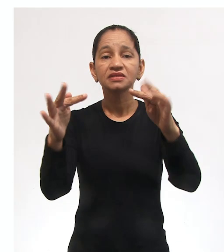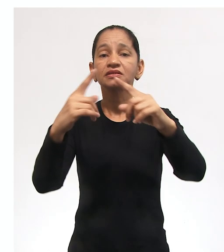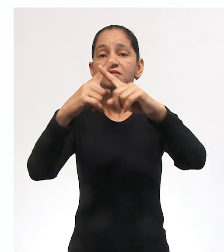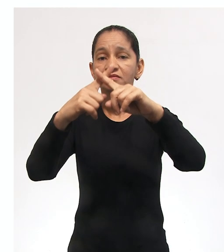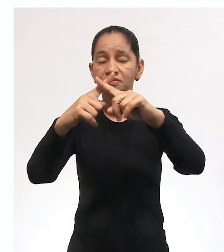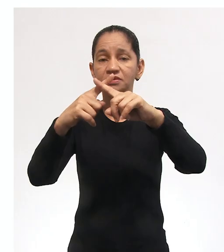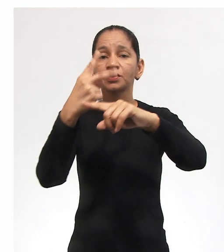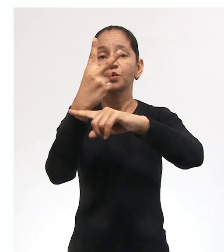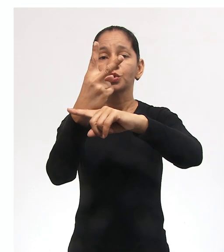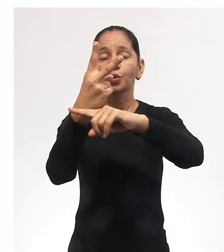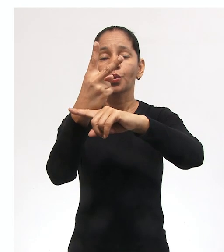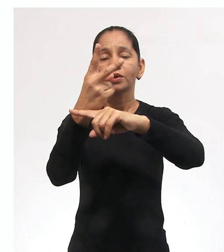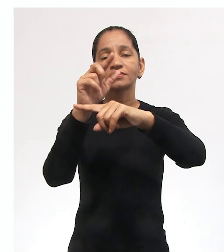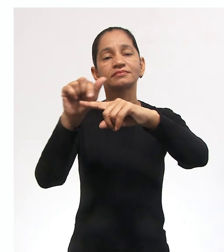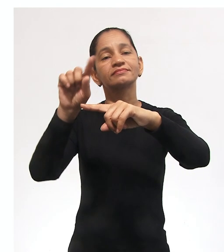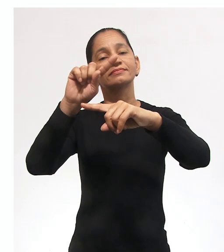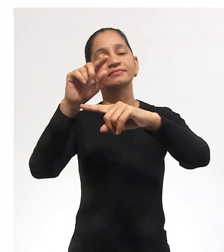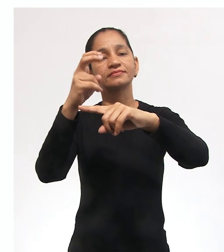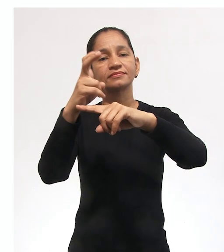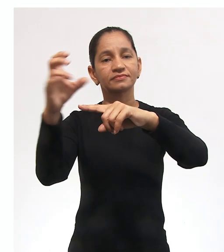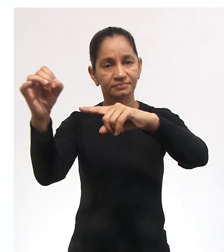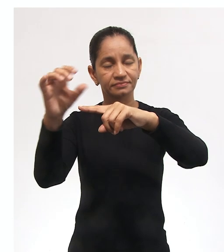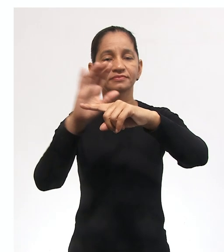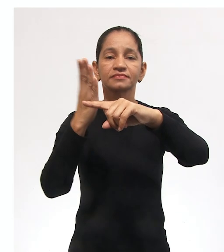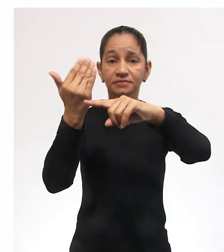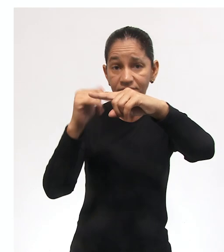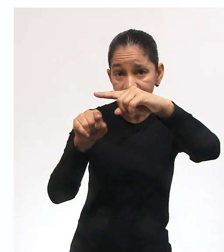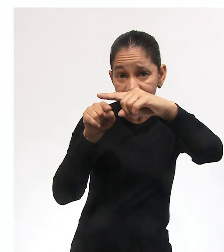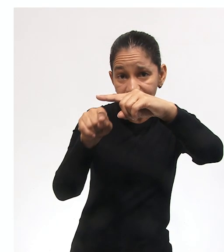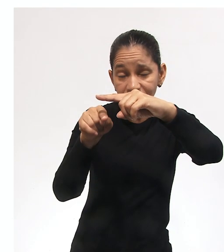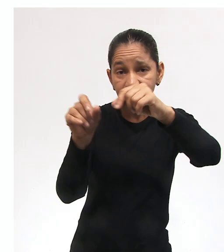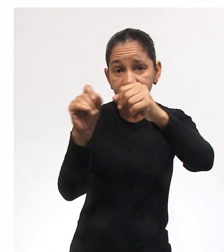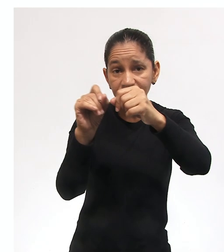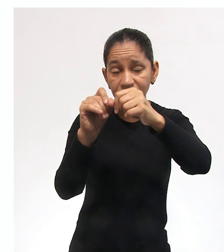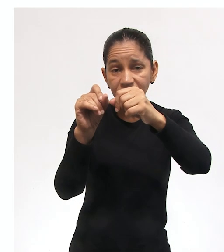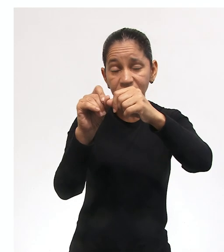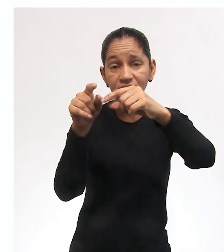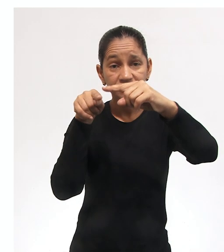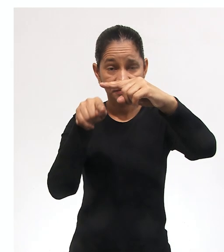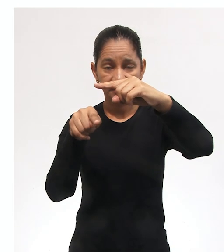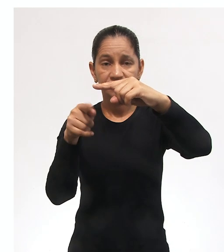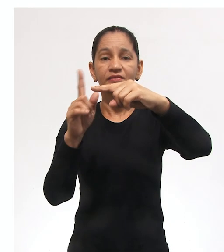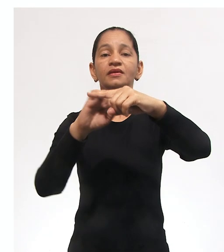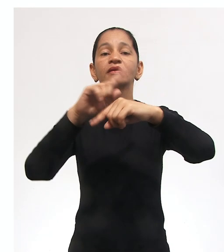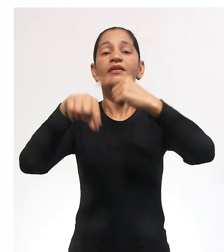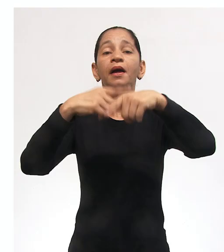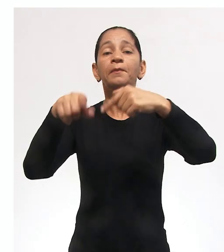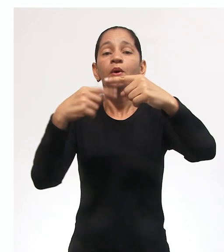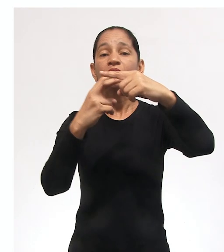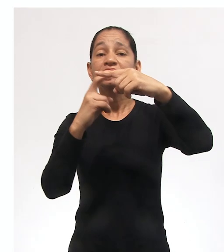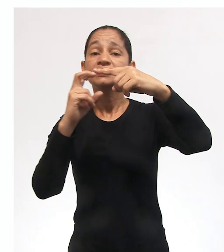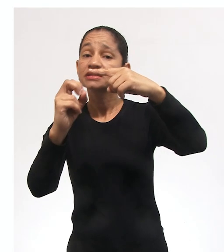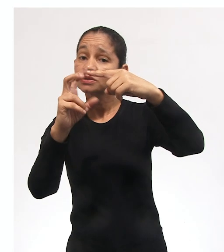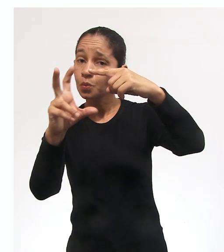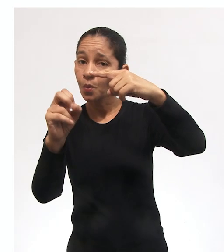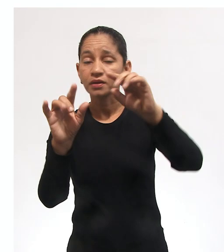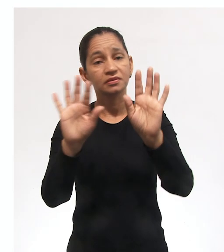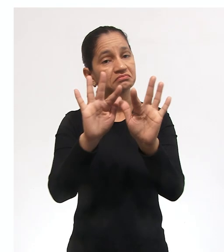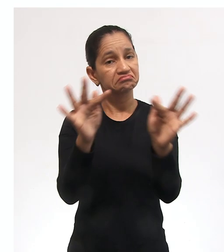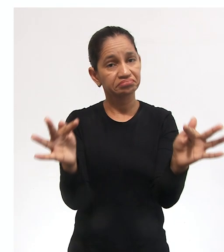vezes 100, 2.500. 2.500 dividido por